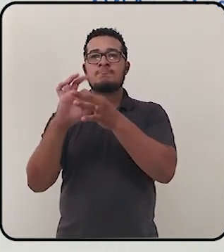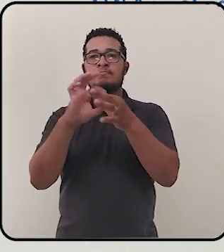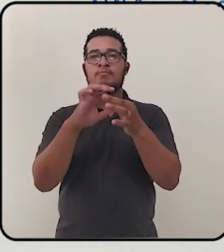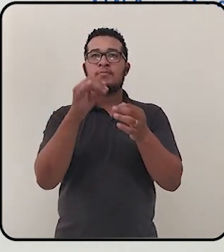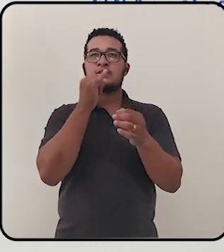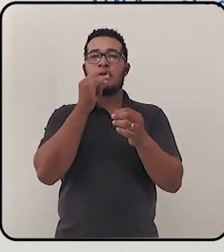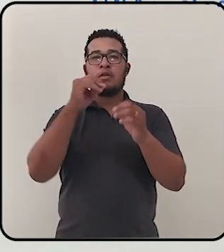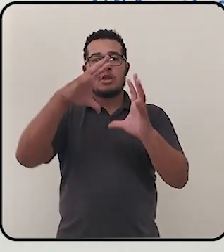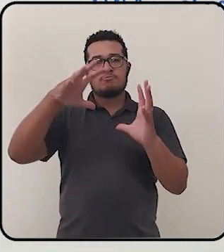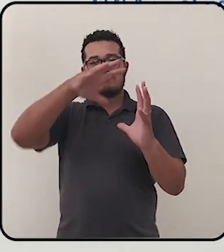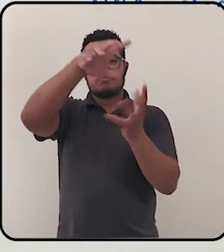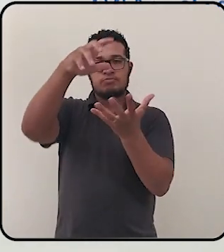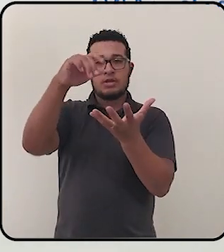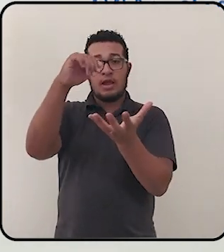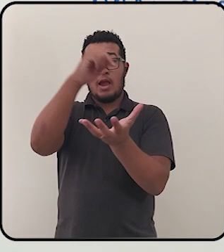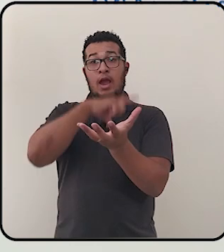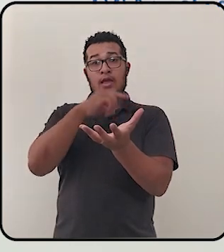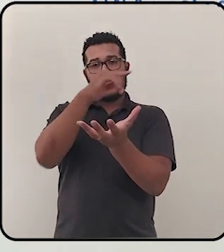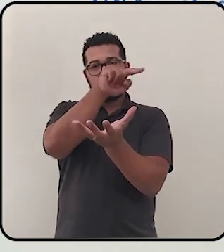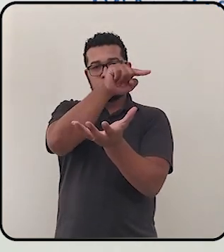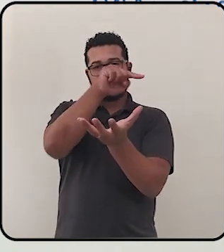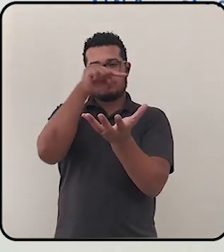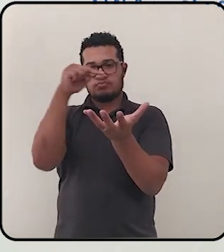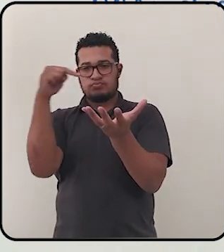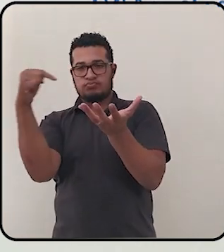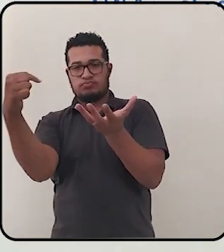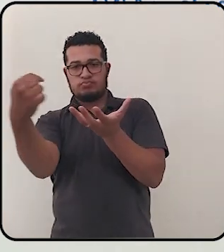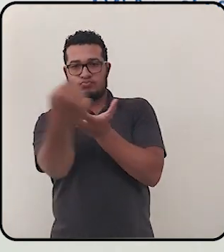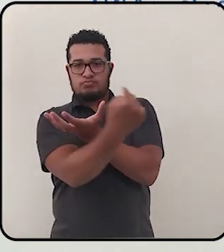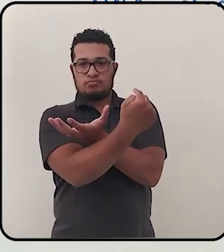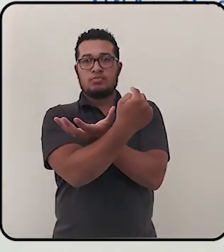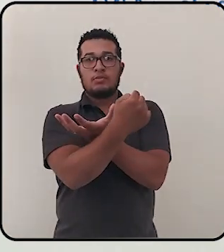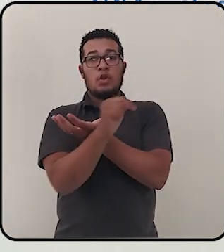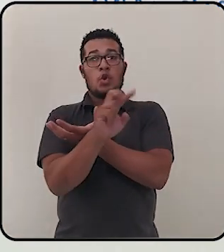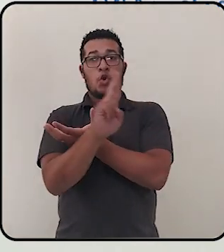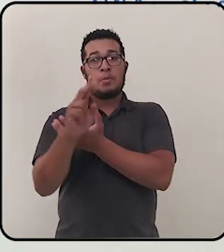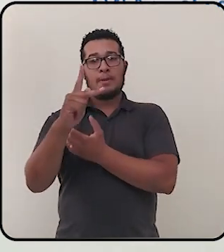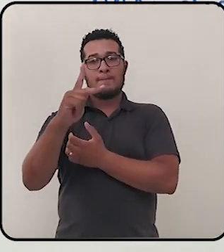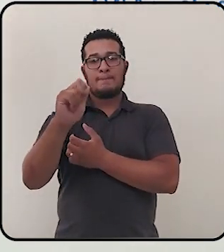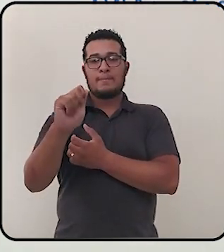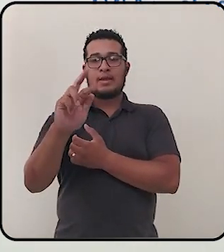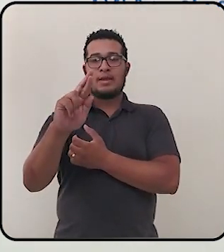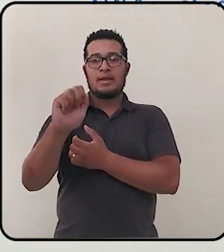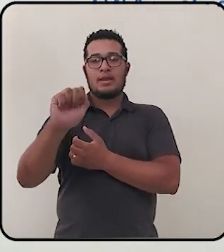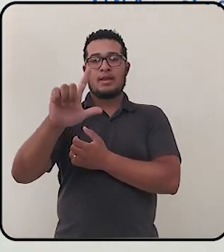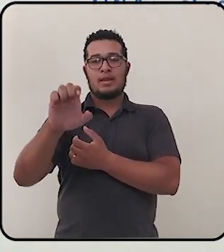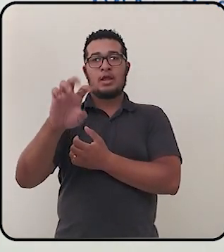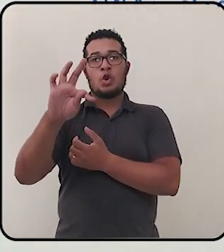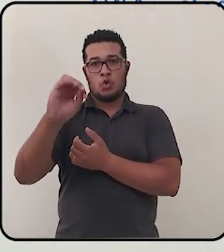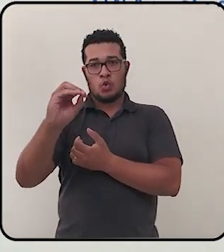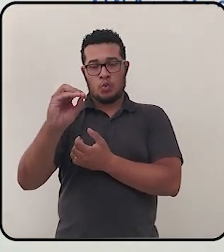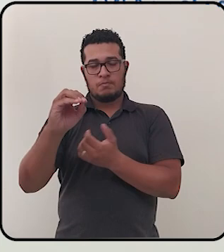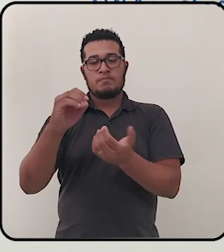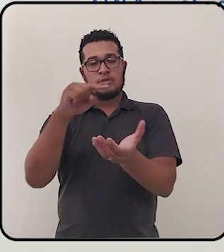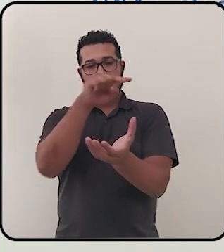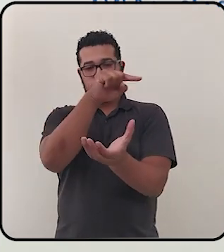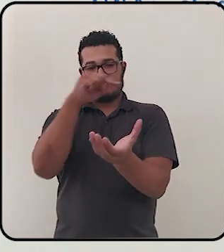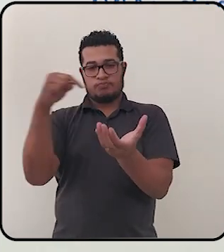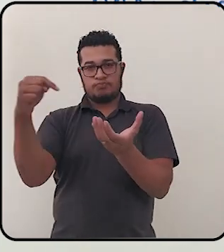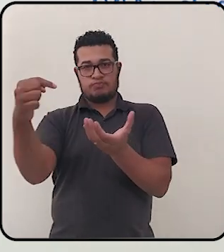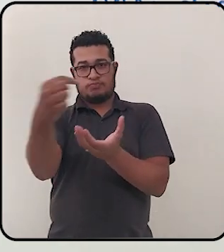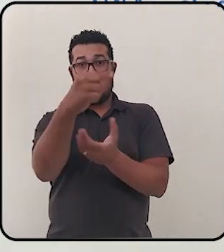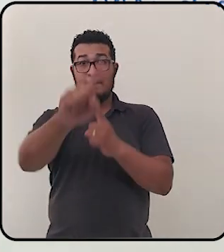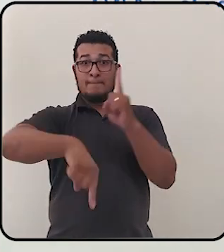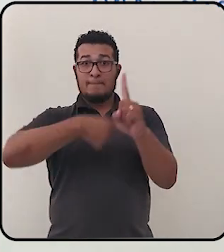de uma linha imaginária horizontal, que denominamos paralelos, com uma linha imaginária no